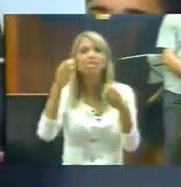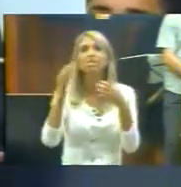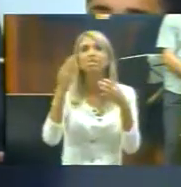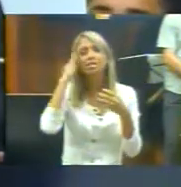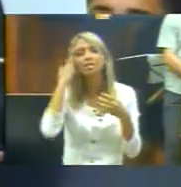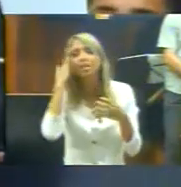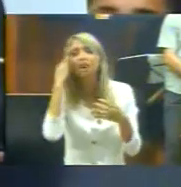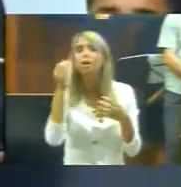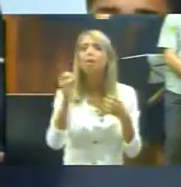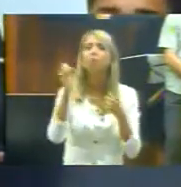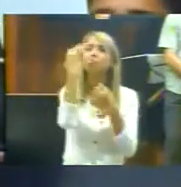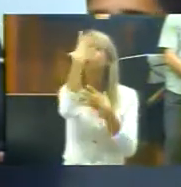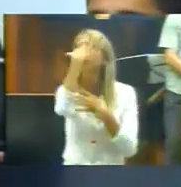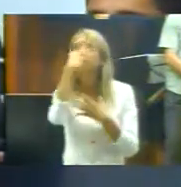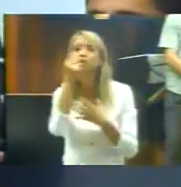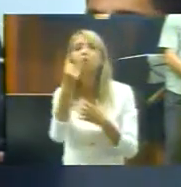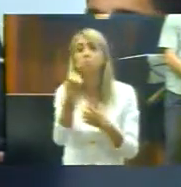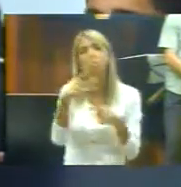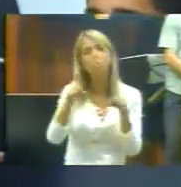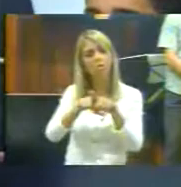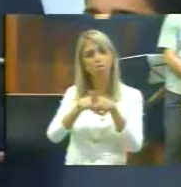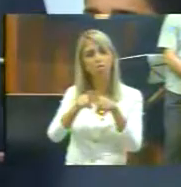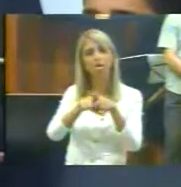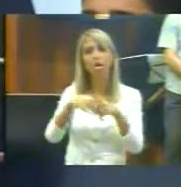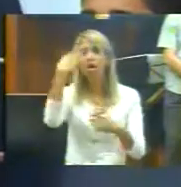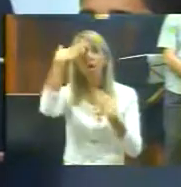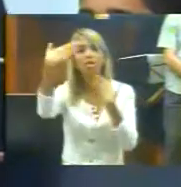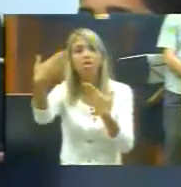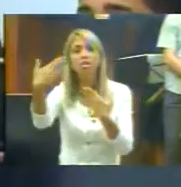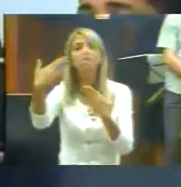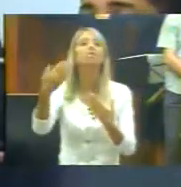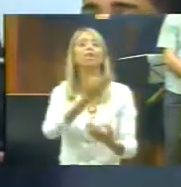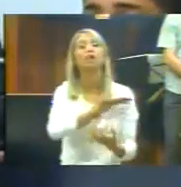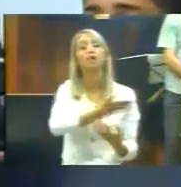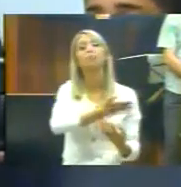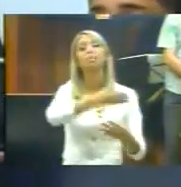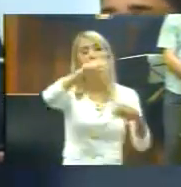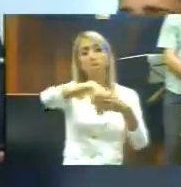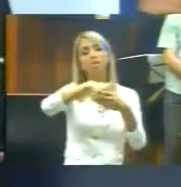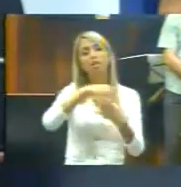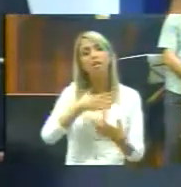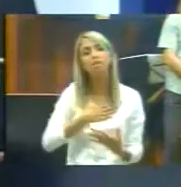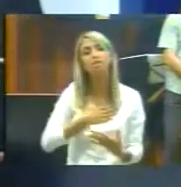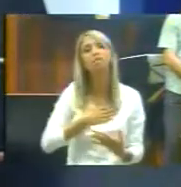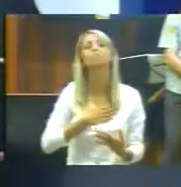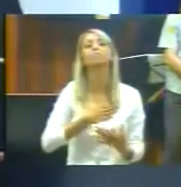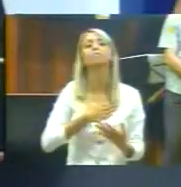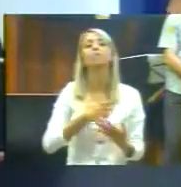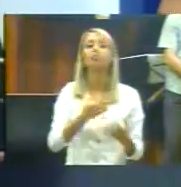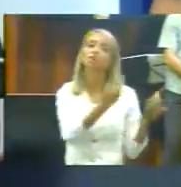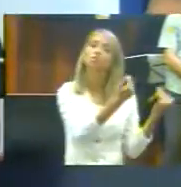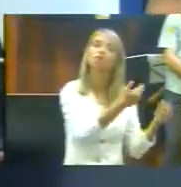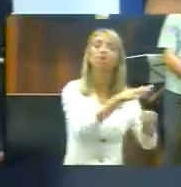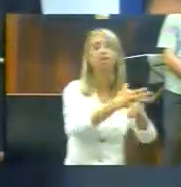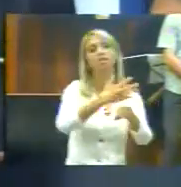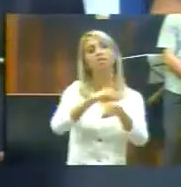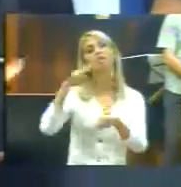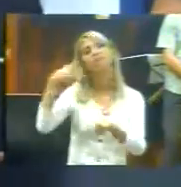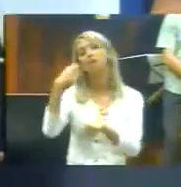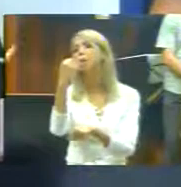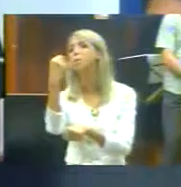moralmente bom. Agradeço também os meus amigos estudantes que votaram em mim como um dos parlamentares estudantis. Obrigado a todos e boa